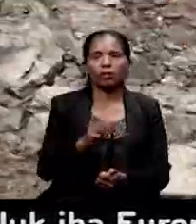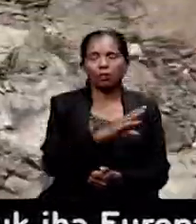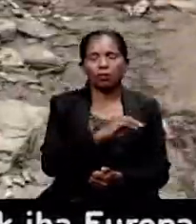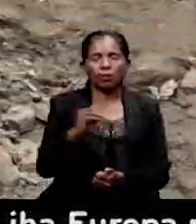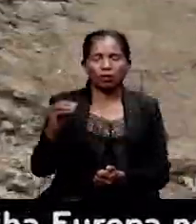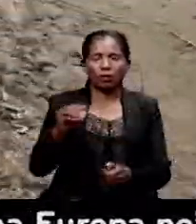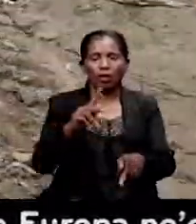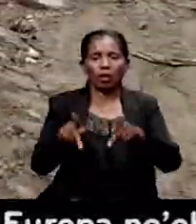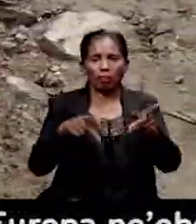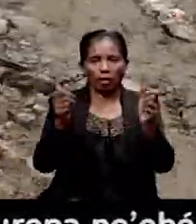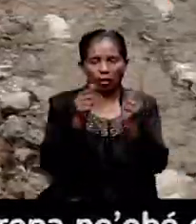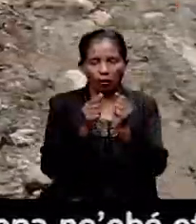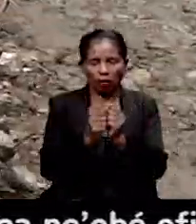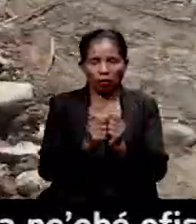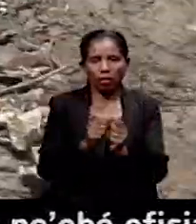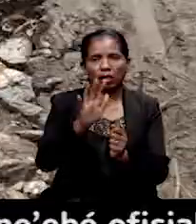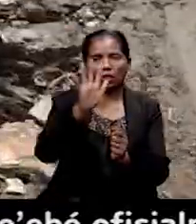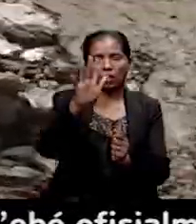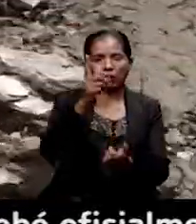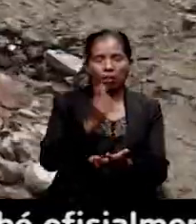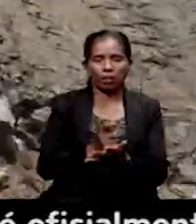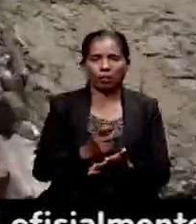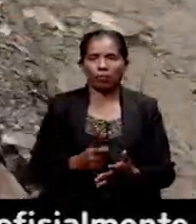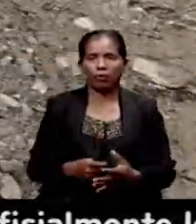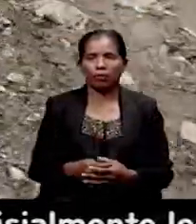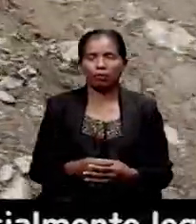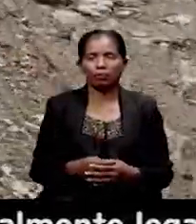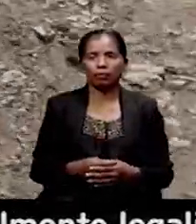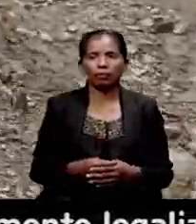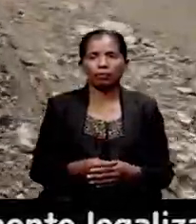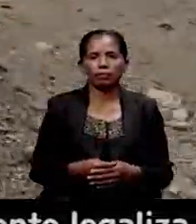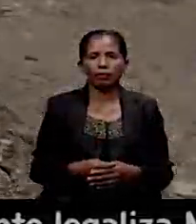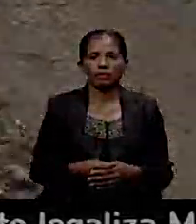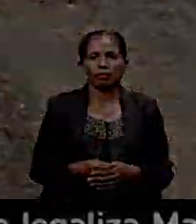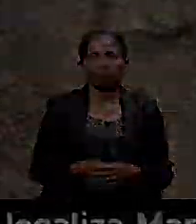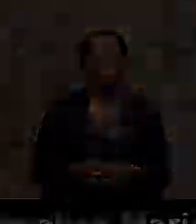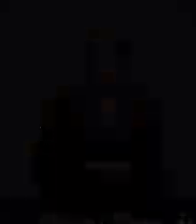total população Hamuto, Crihun Limaresim, Efigênia Babo, Lamberto da Silva, GMN.